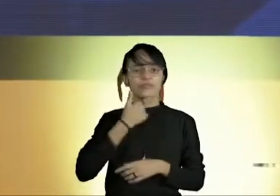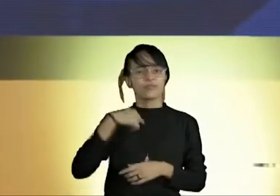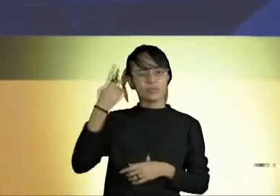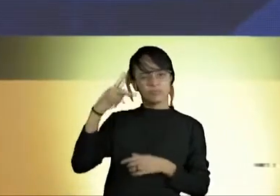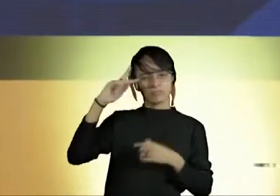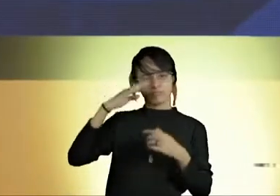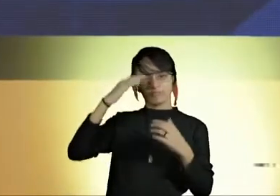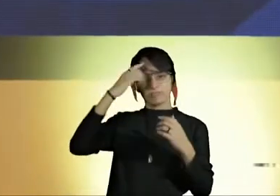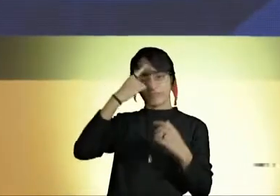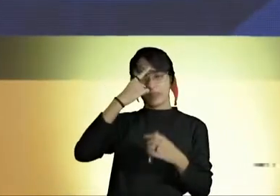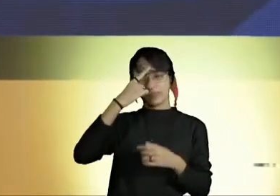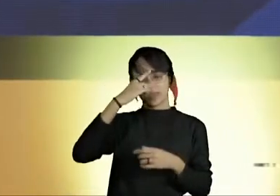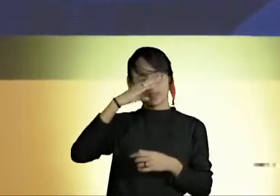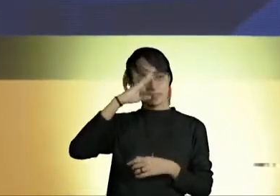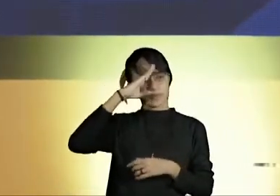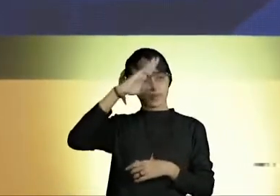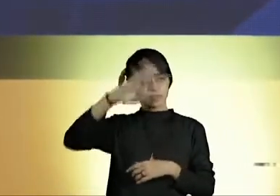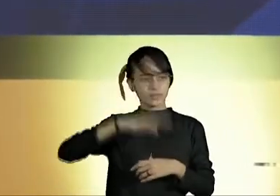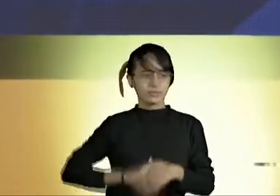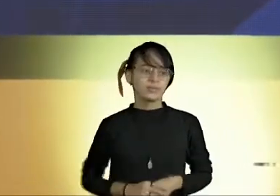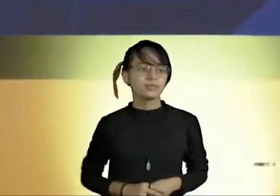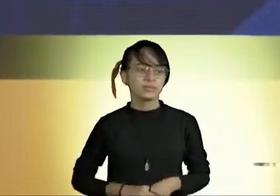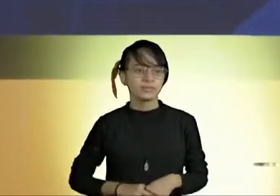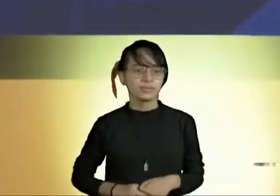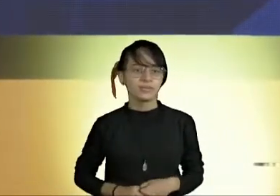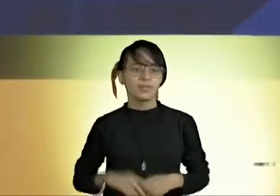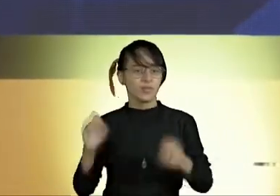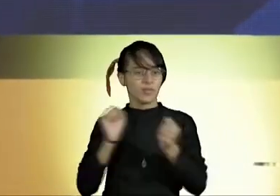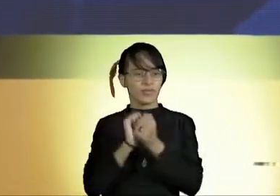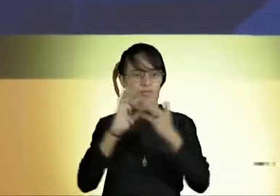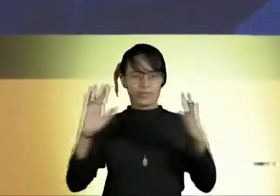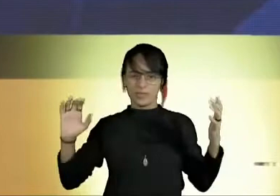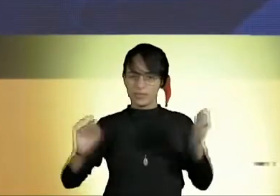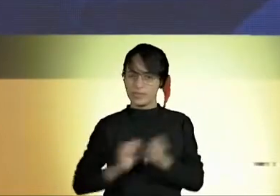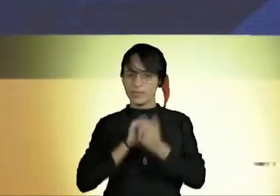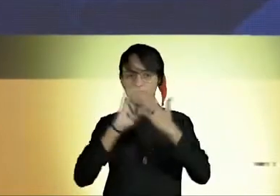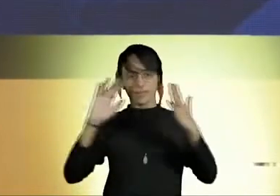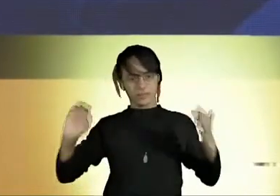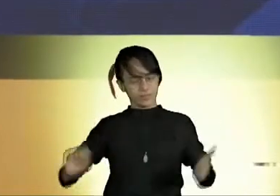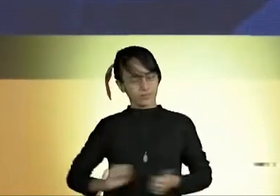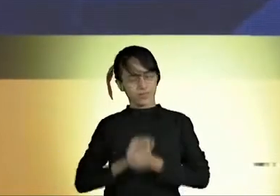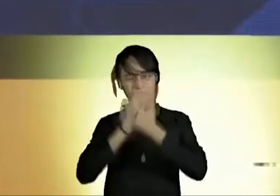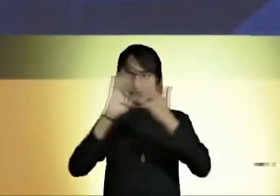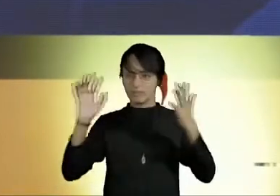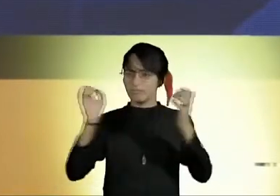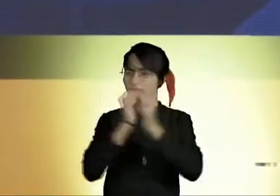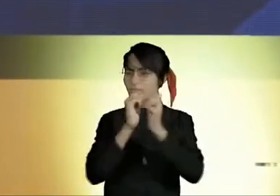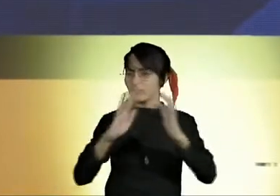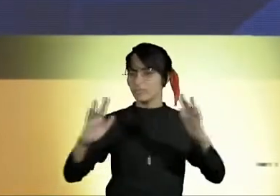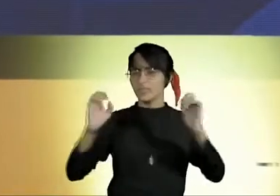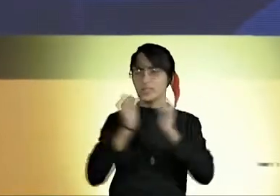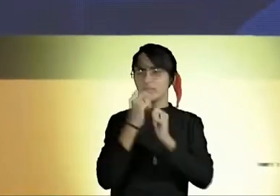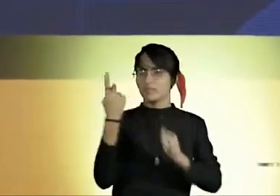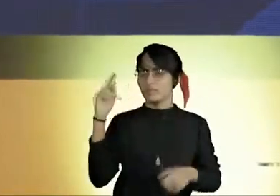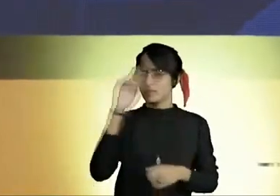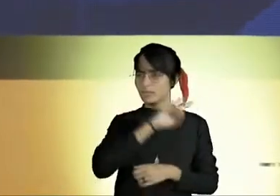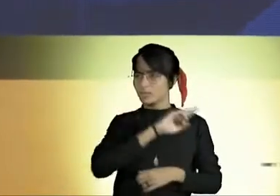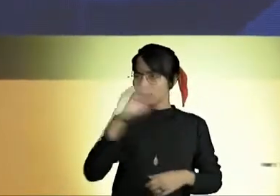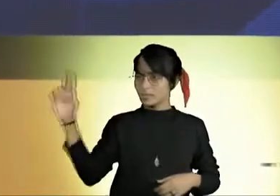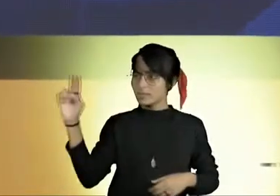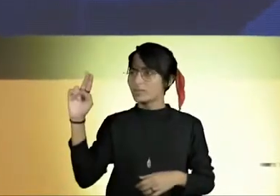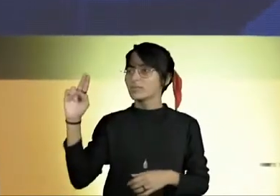vontade e o teu querer. Glorifica, glorifica, glorifica, glorifica o teu